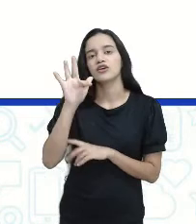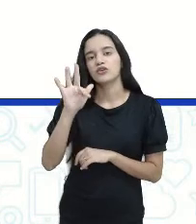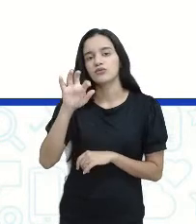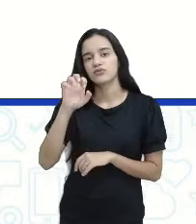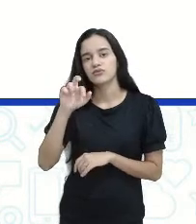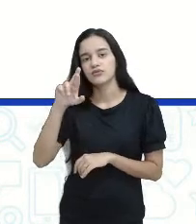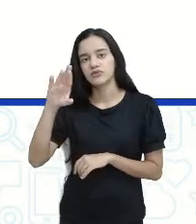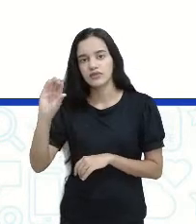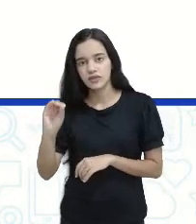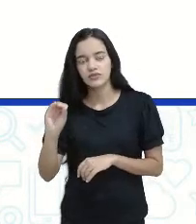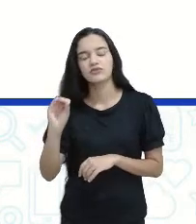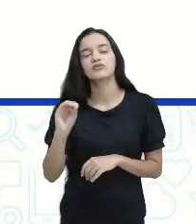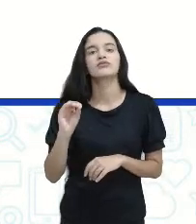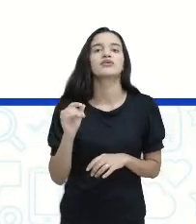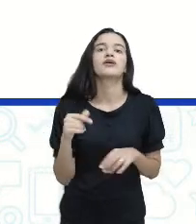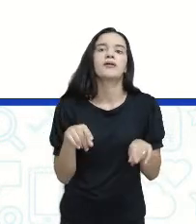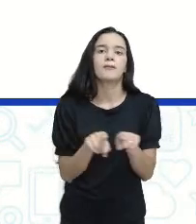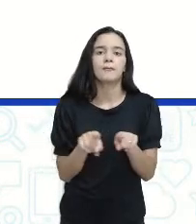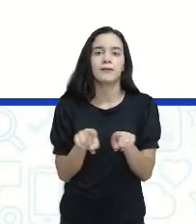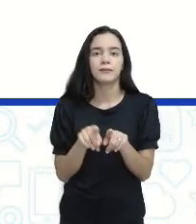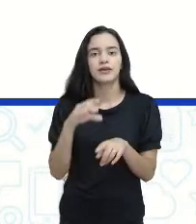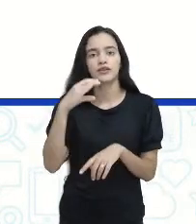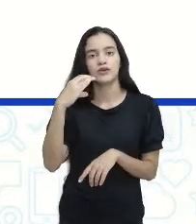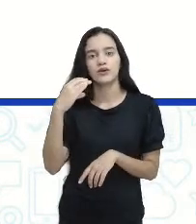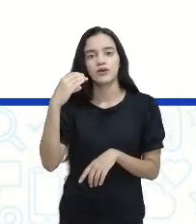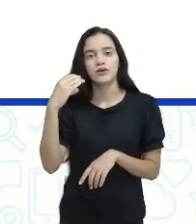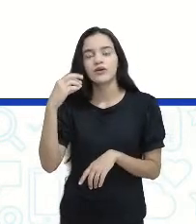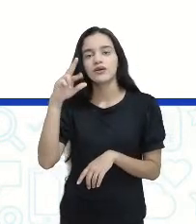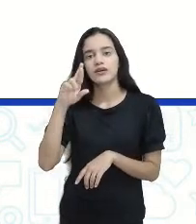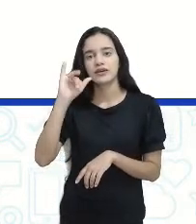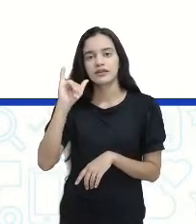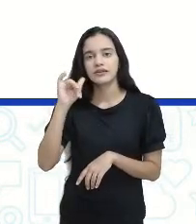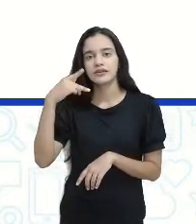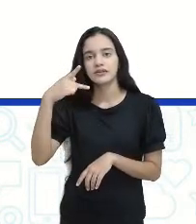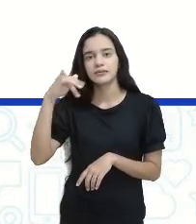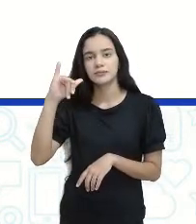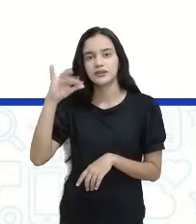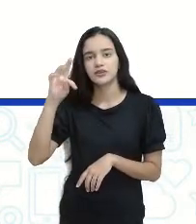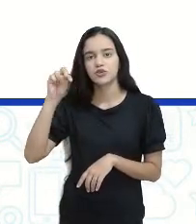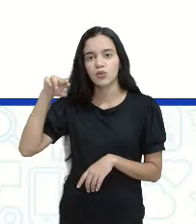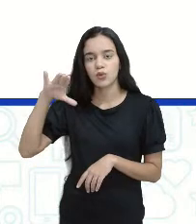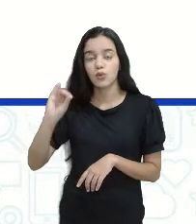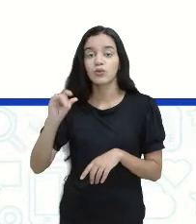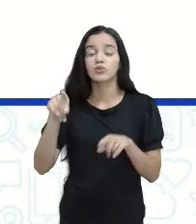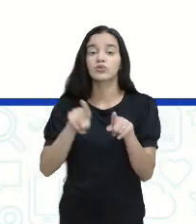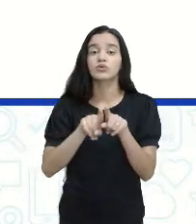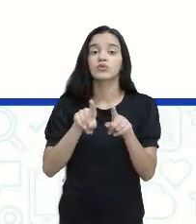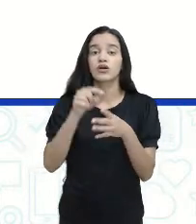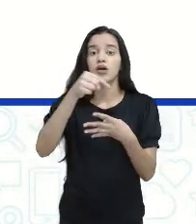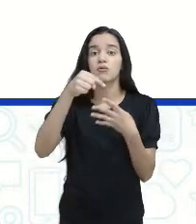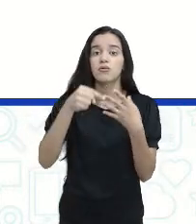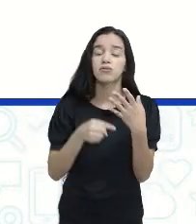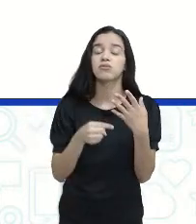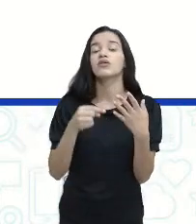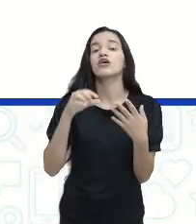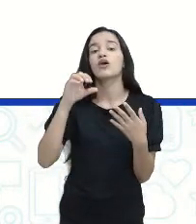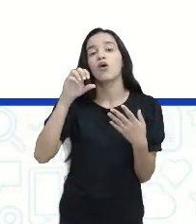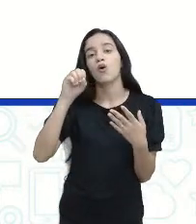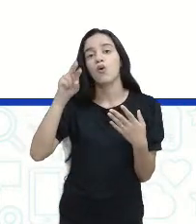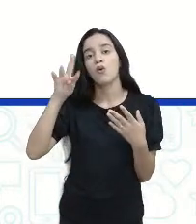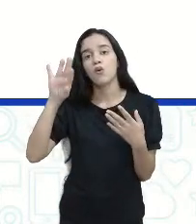Fe, né? O criptônio, Kr, o ouro, né, Au, e o rubídio,